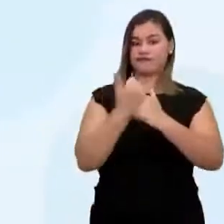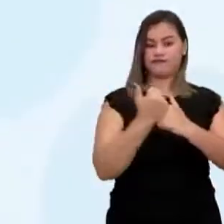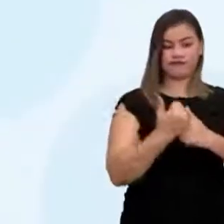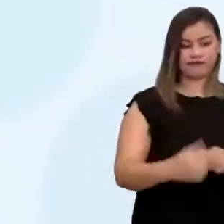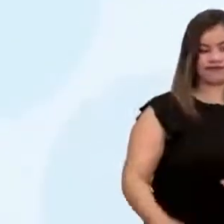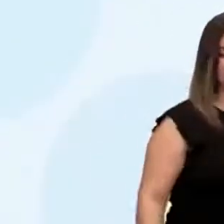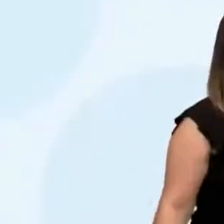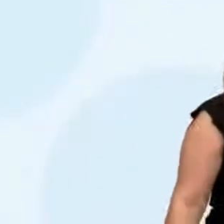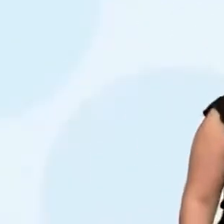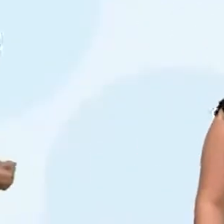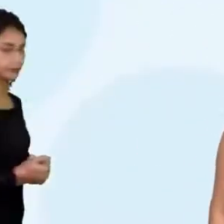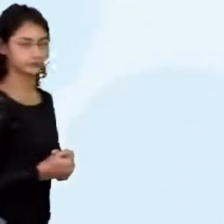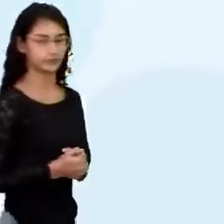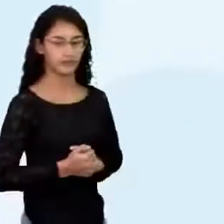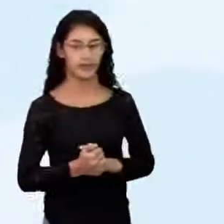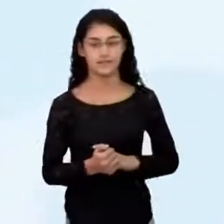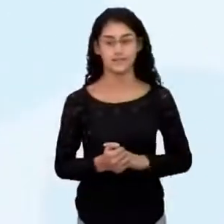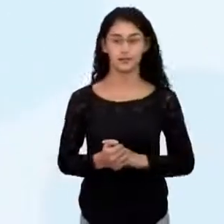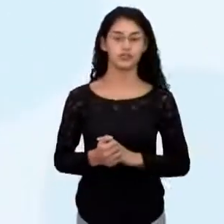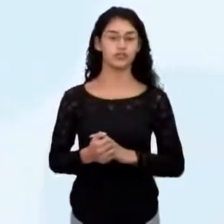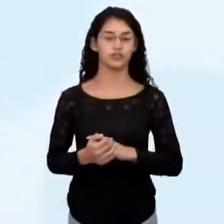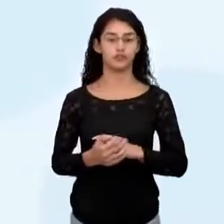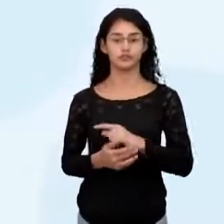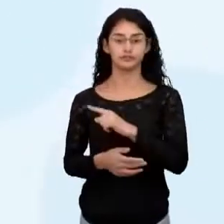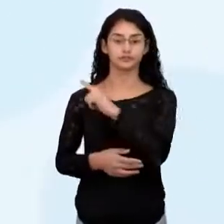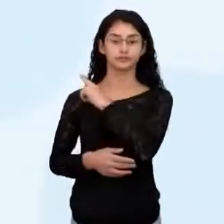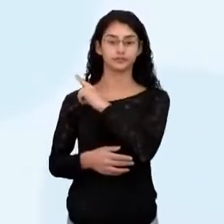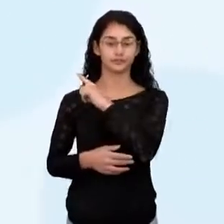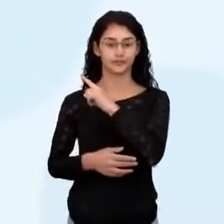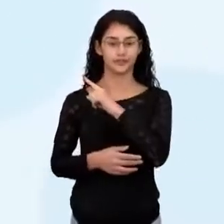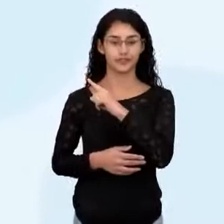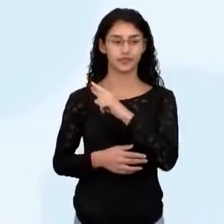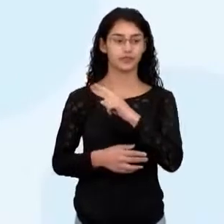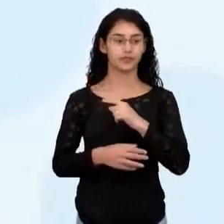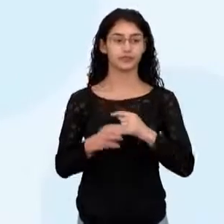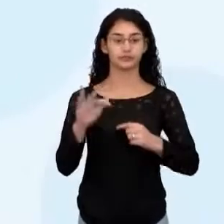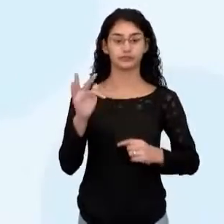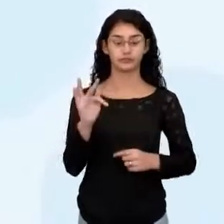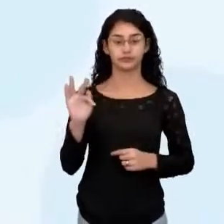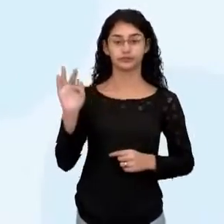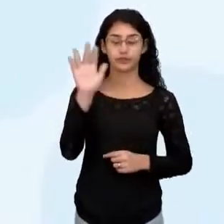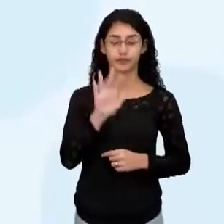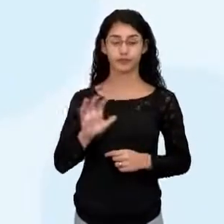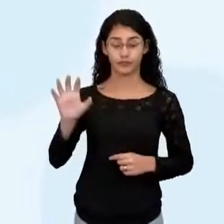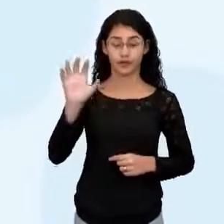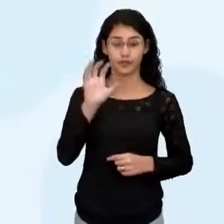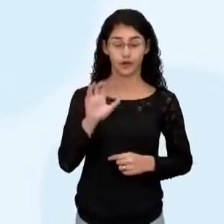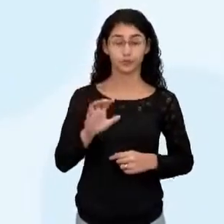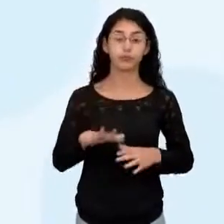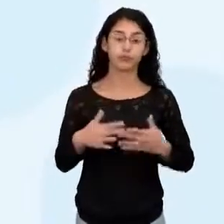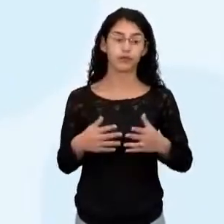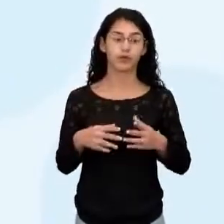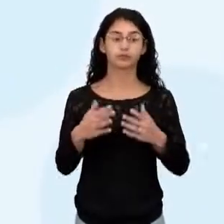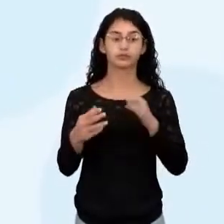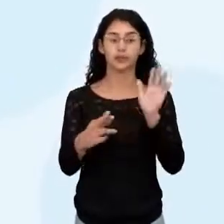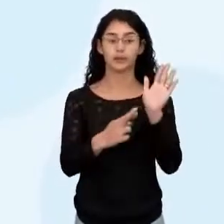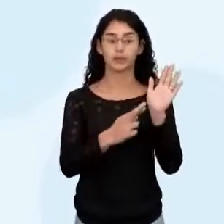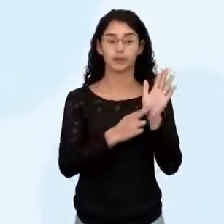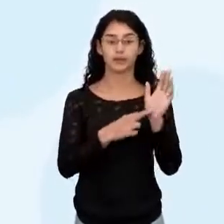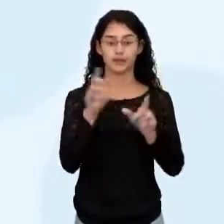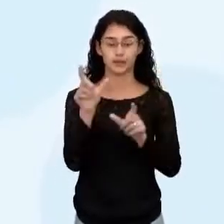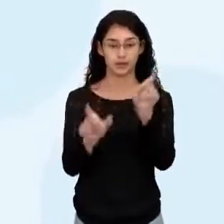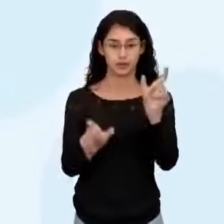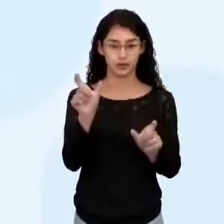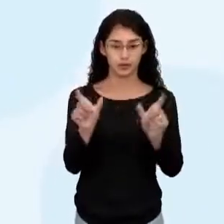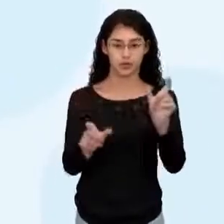lá. Então, olha só. Nós temos os deputados federais. Então, eles representam os cidadãos do Brasil, numa